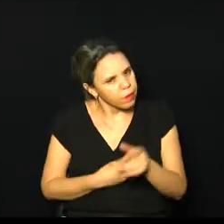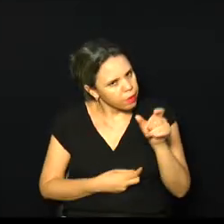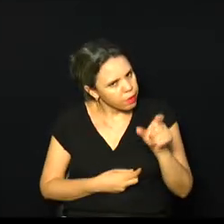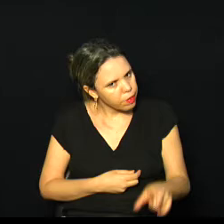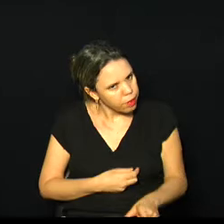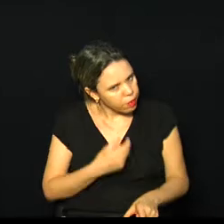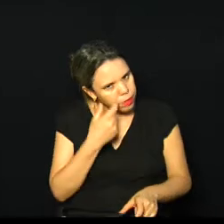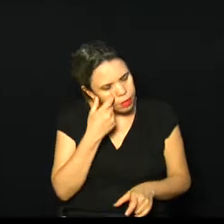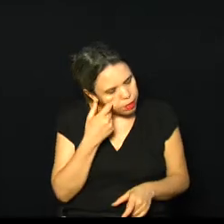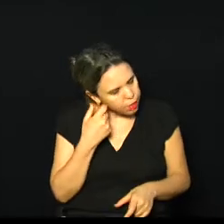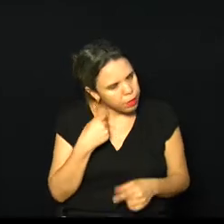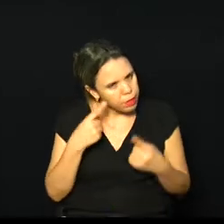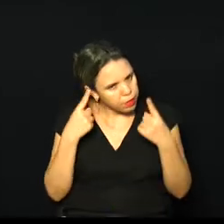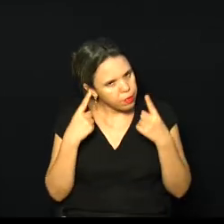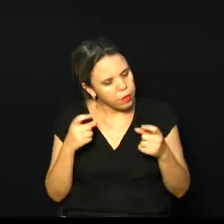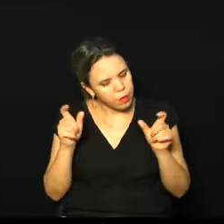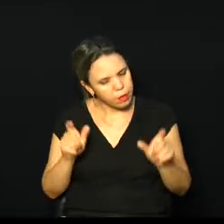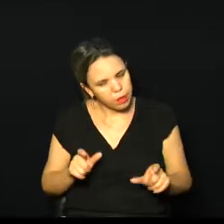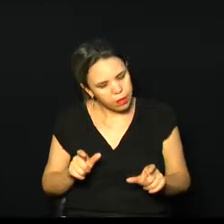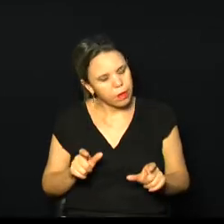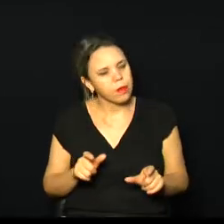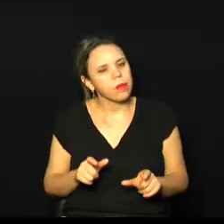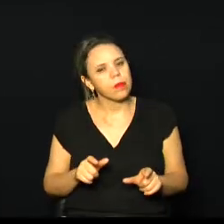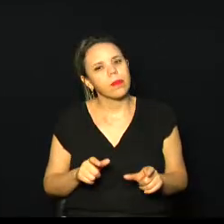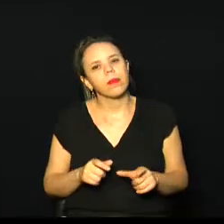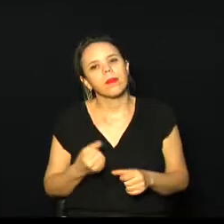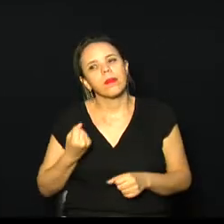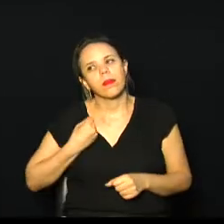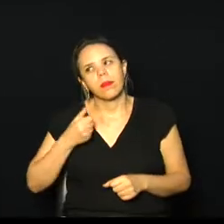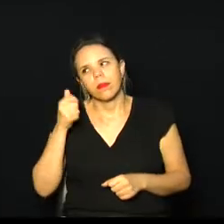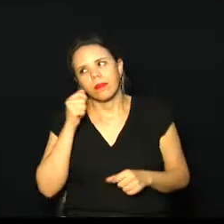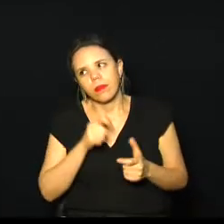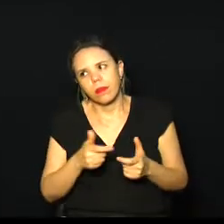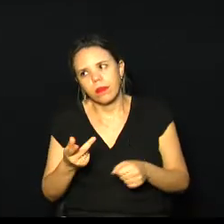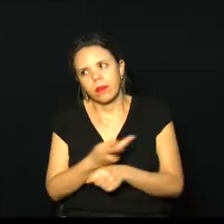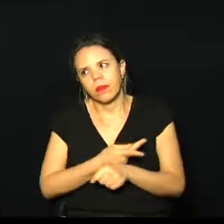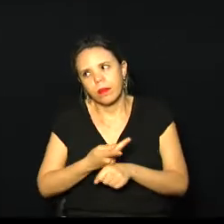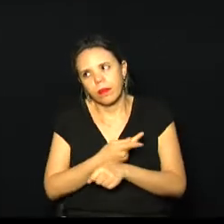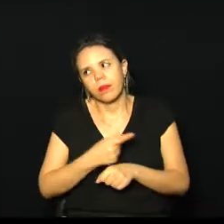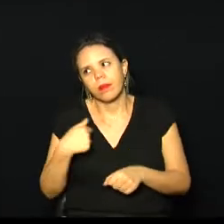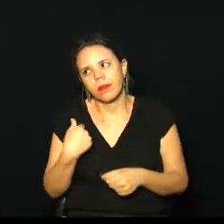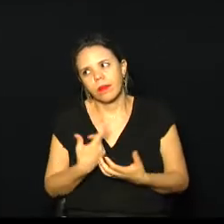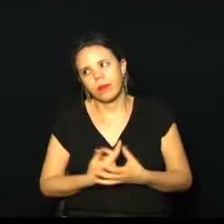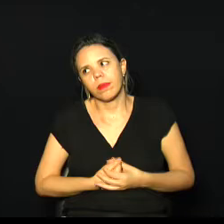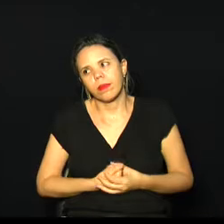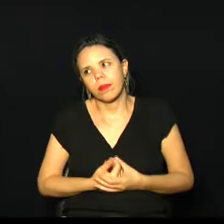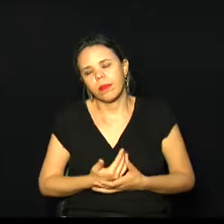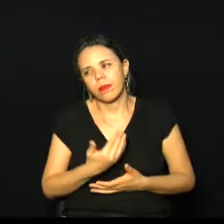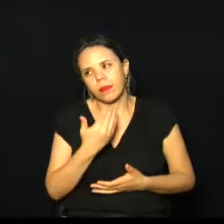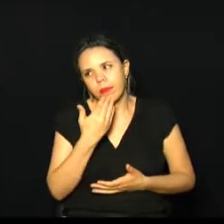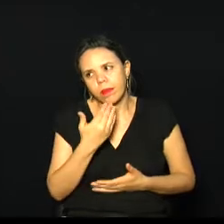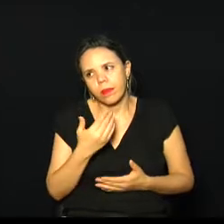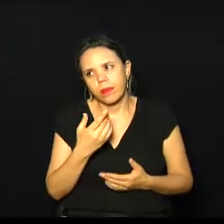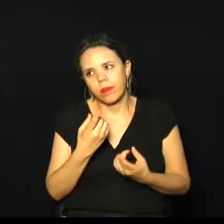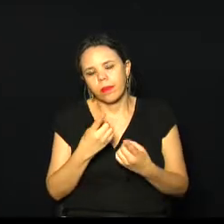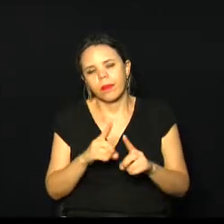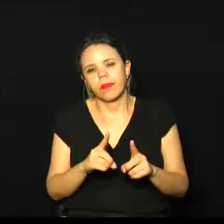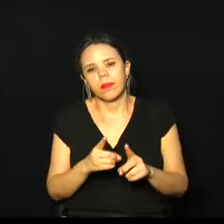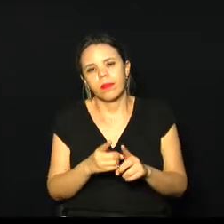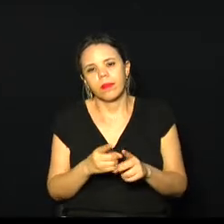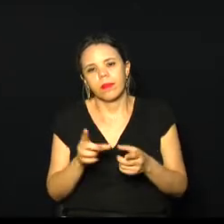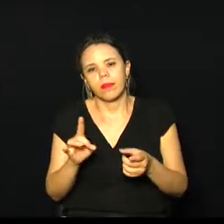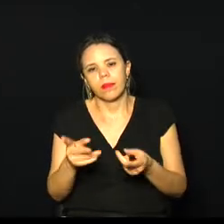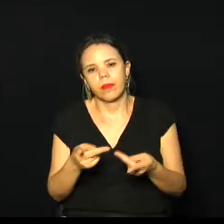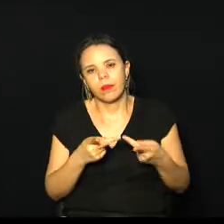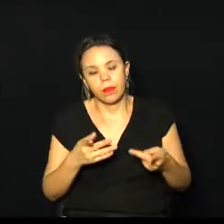e os mesmos agressores, e um considerável número de mulheres que procuram a gente pedindo que o companheiro seja chamado só para